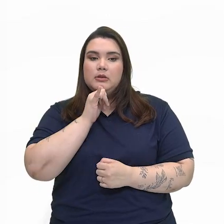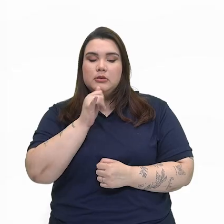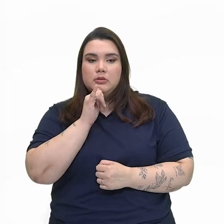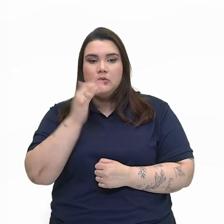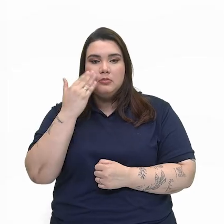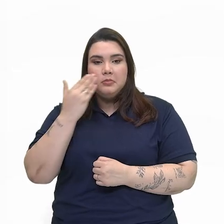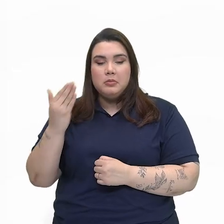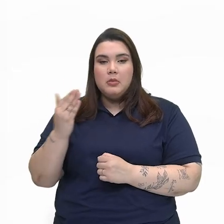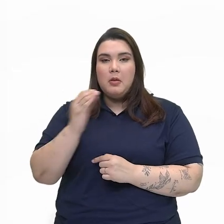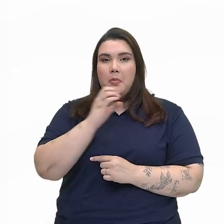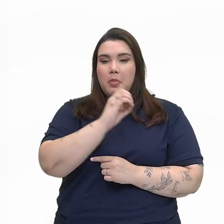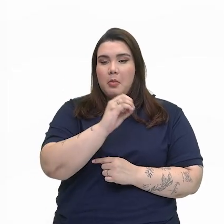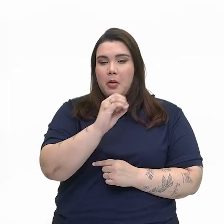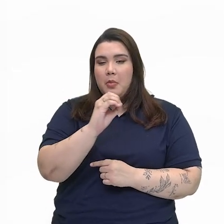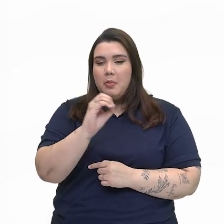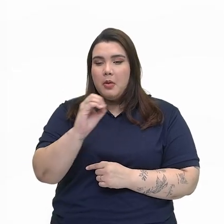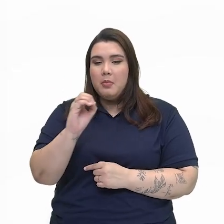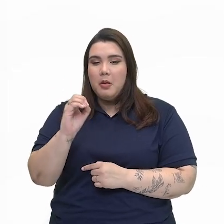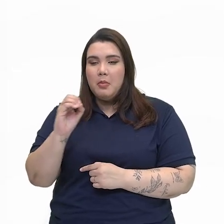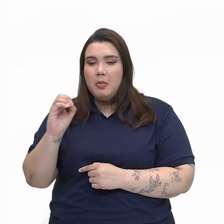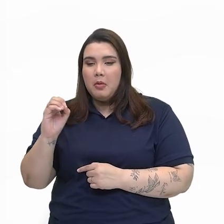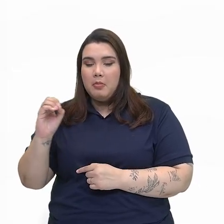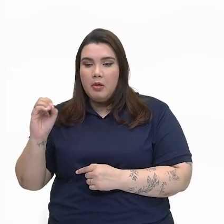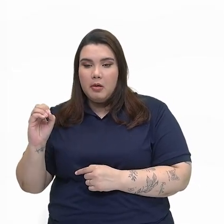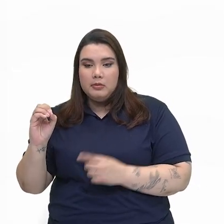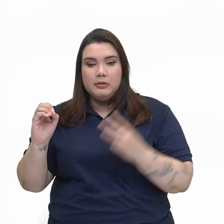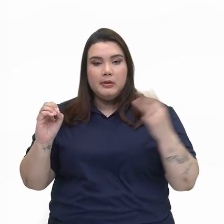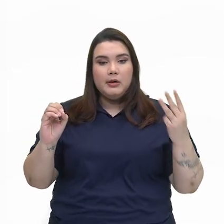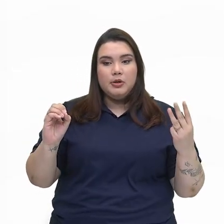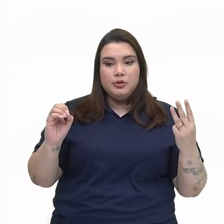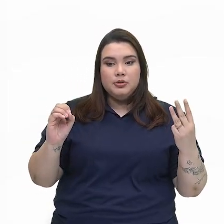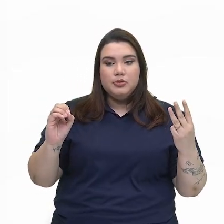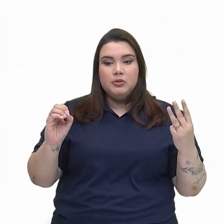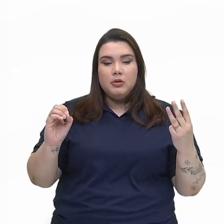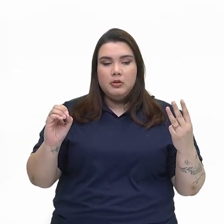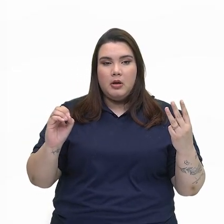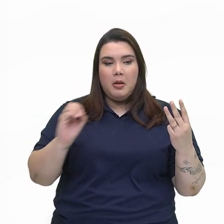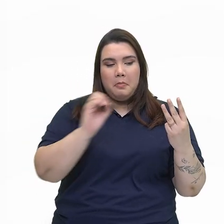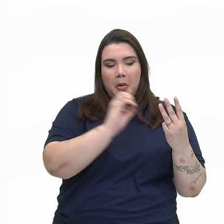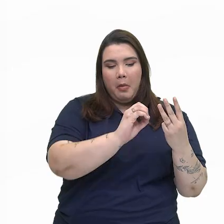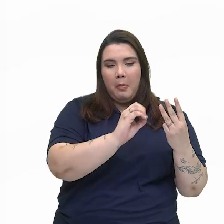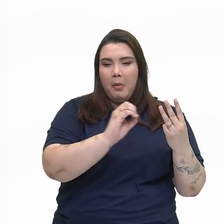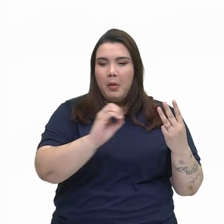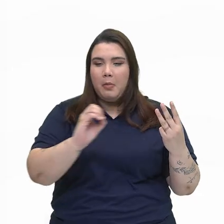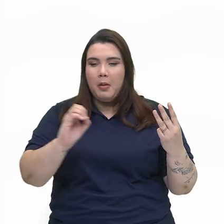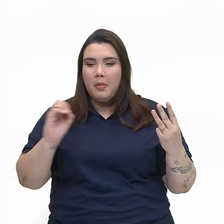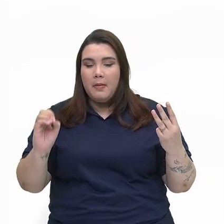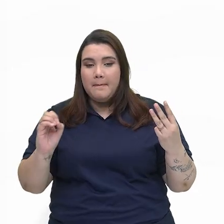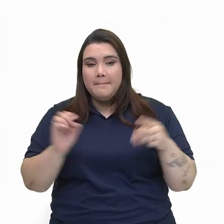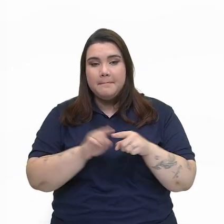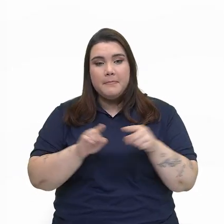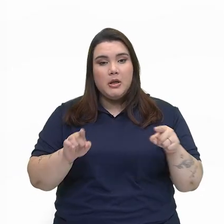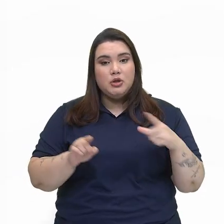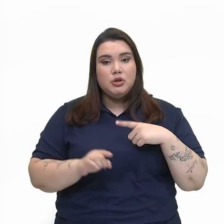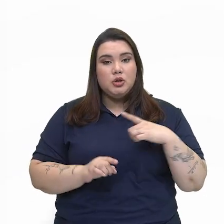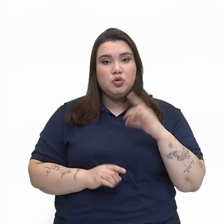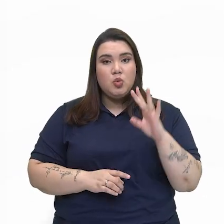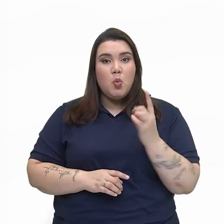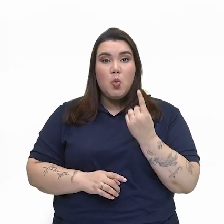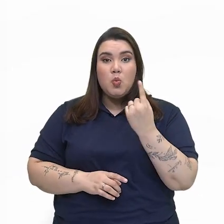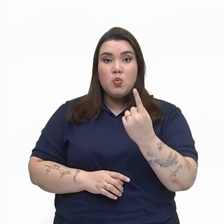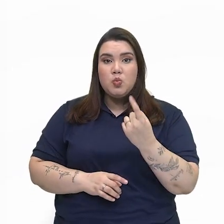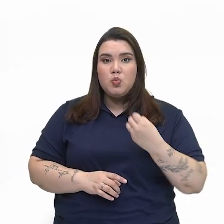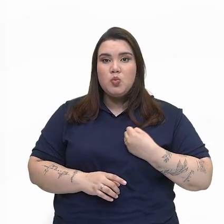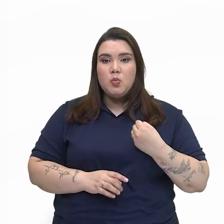vê um bocado de zeros, né, na frente do 3, e essa medida aí, ela tem apenas um algarismo